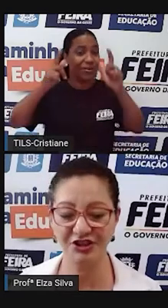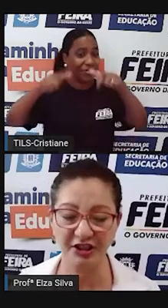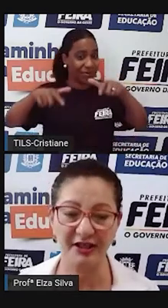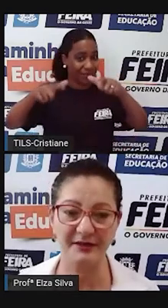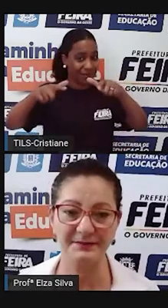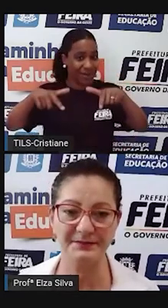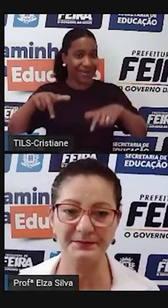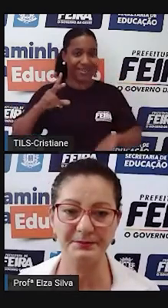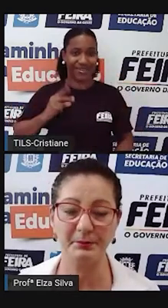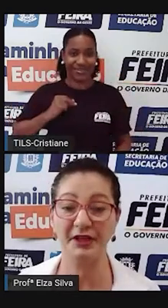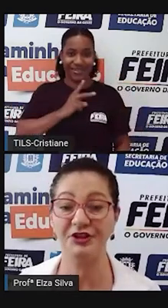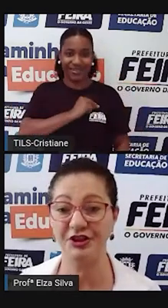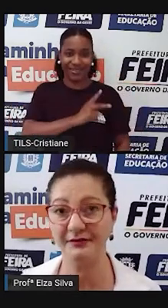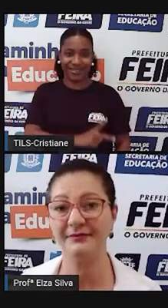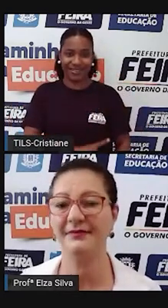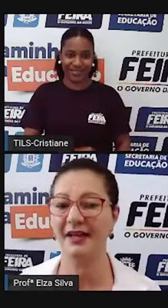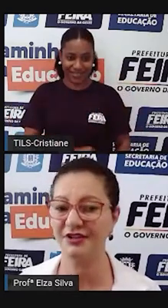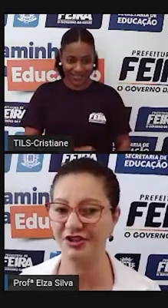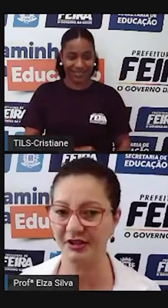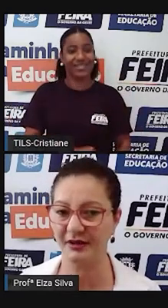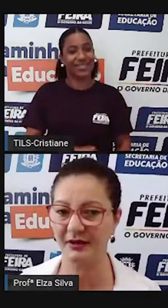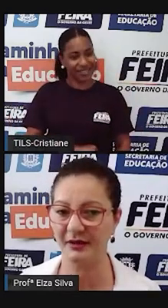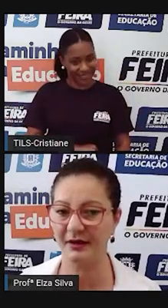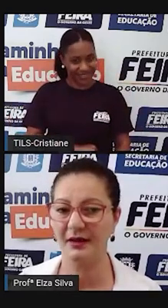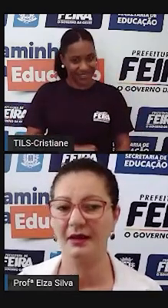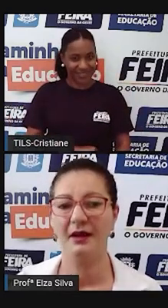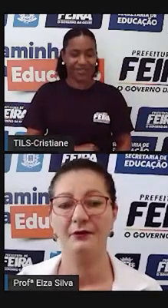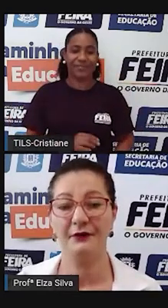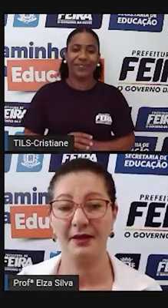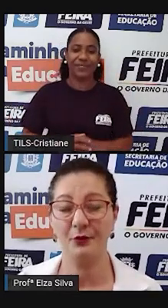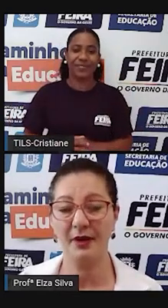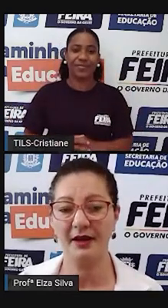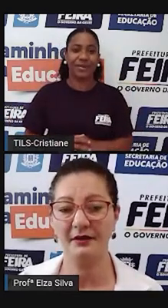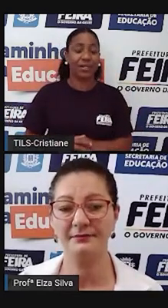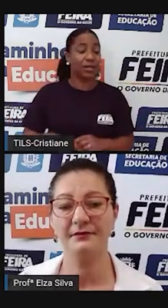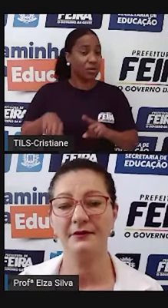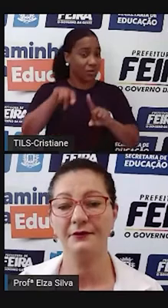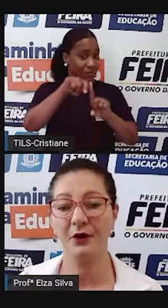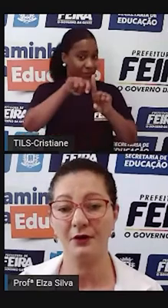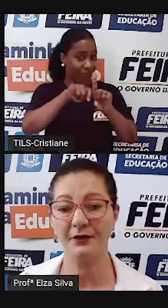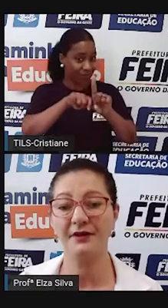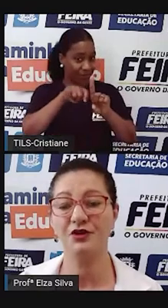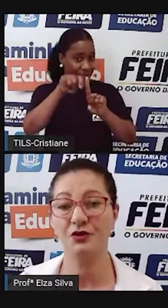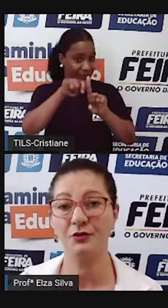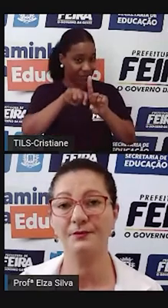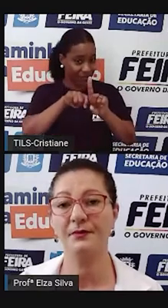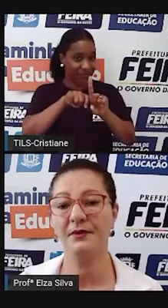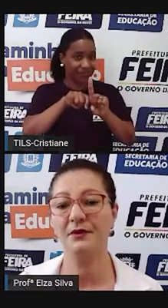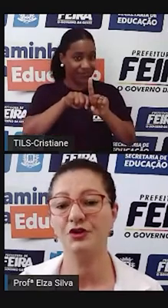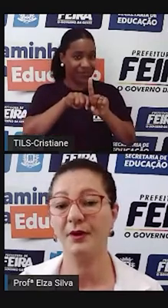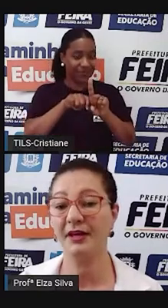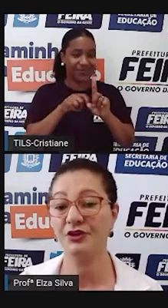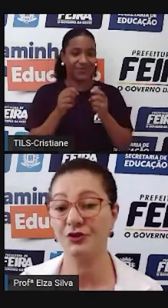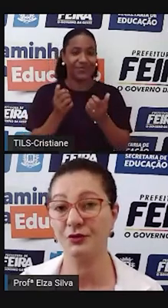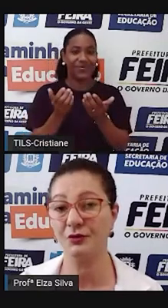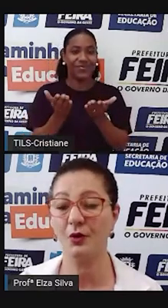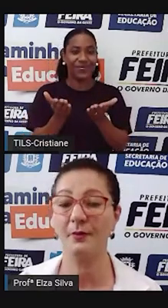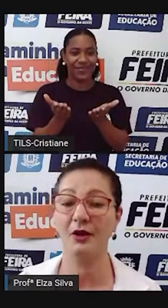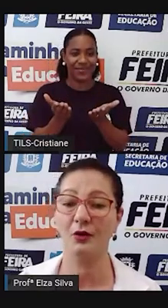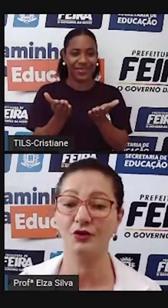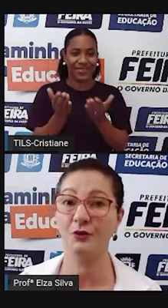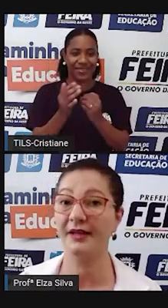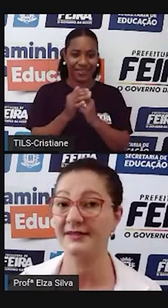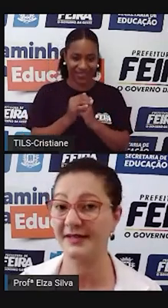na China. Beijing, na China. February 4th to 22,